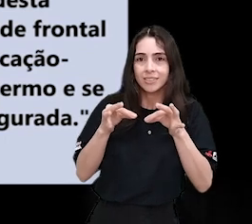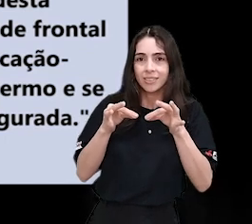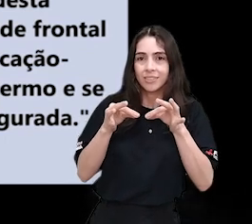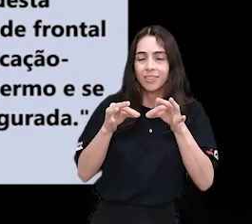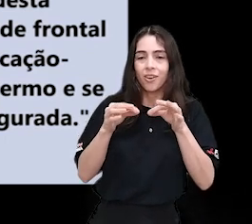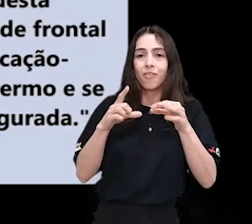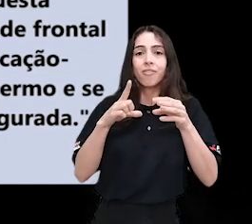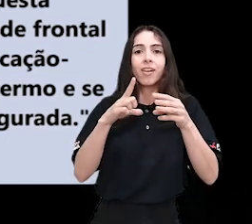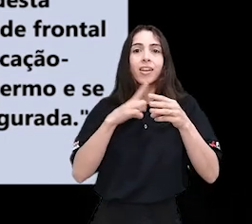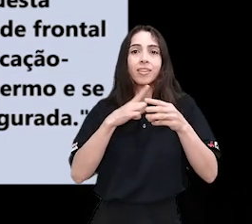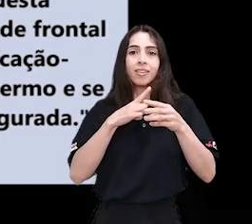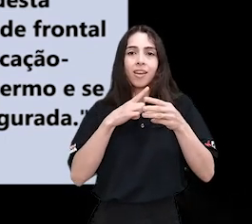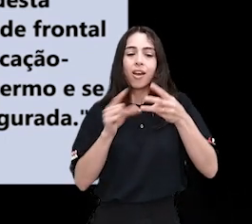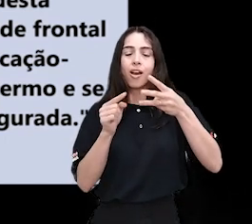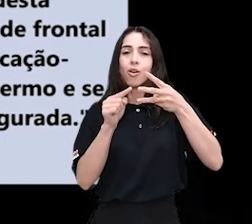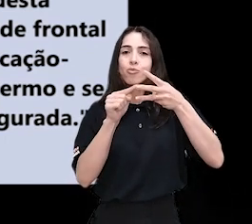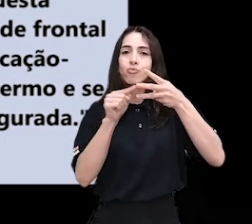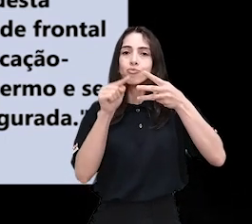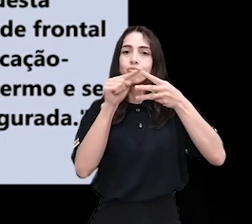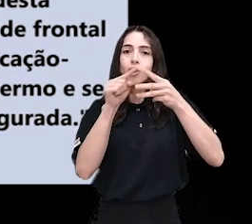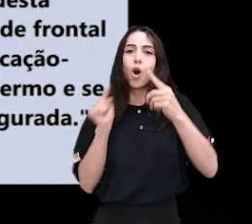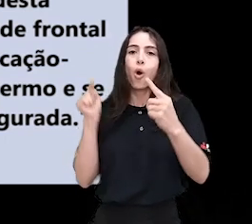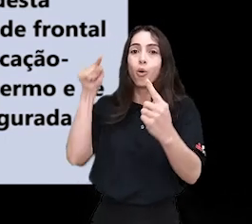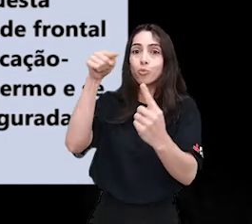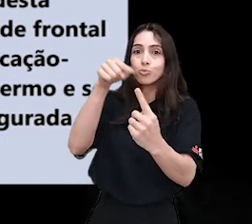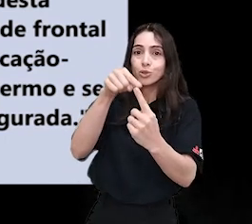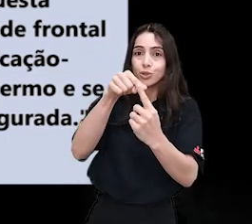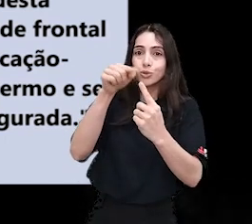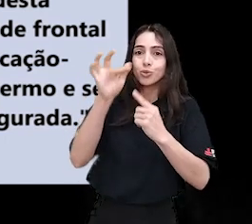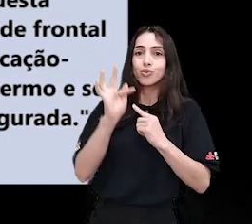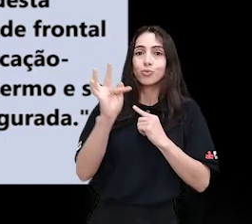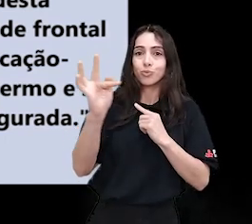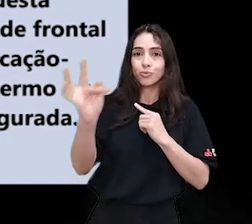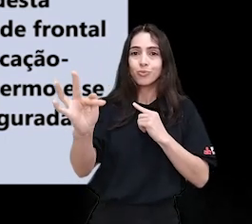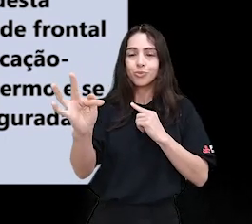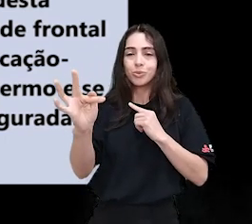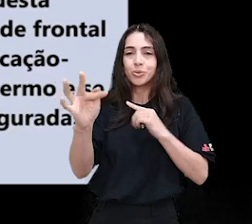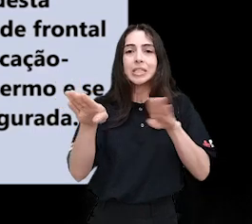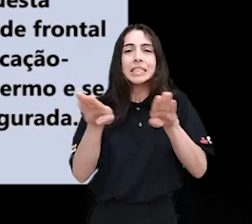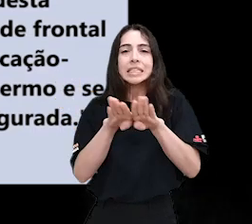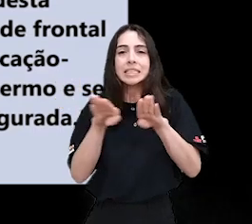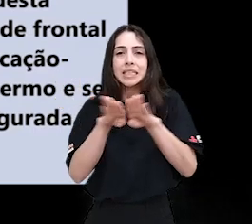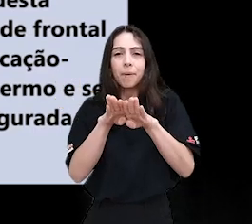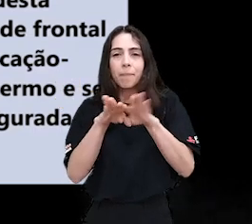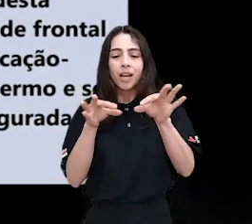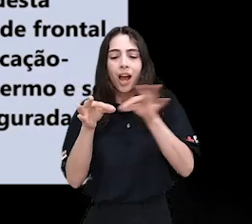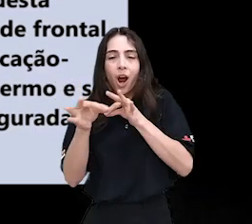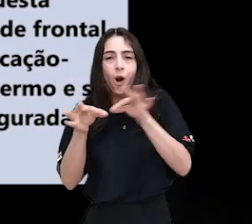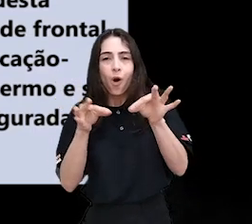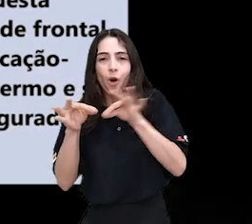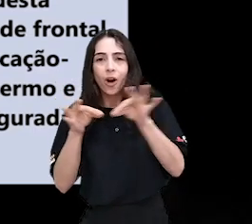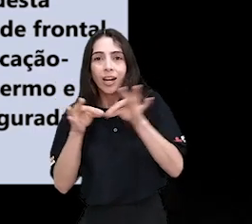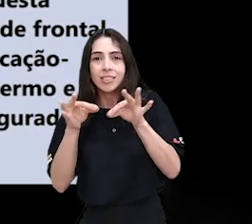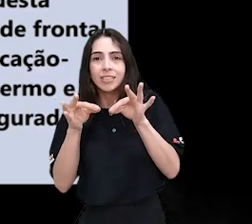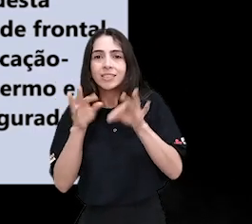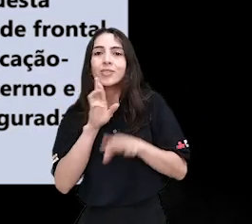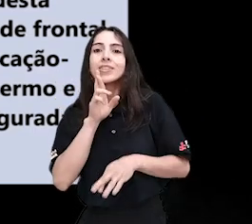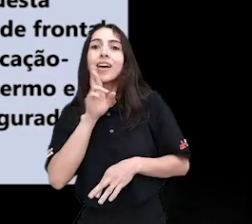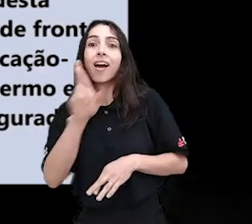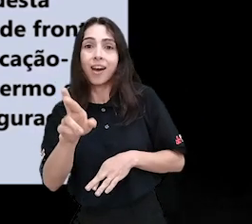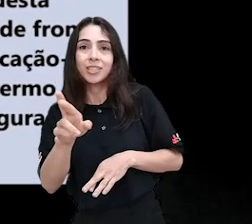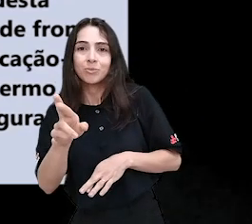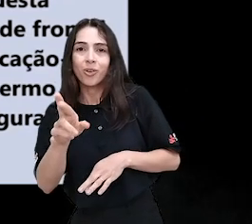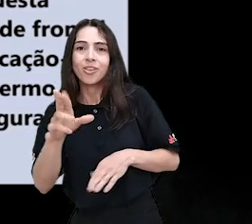de planificação e execução é consentânea com os objetivos de longo termo e se a monitorização dos